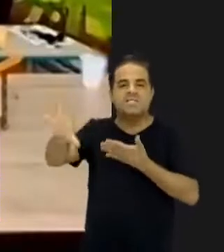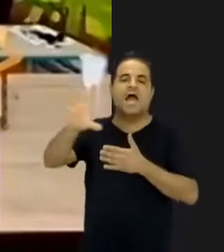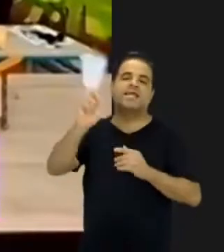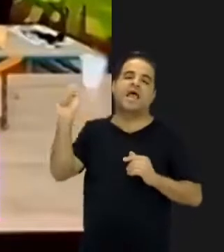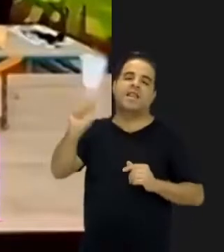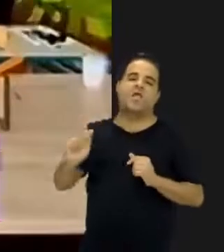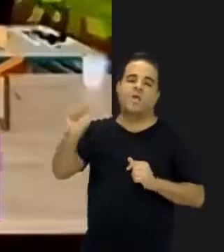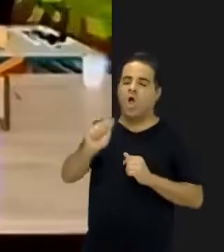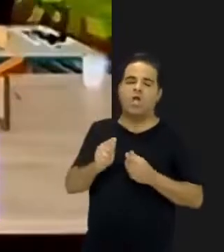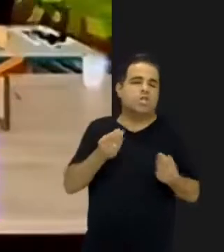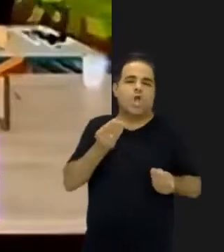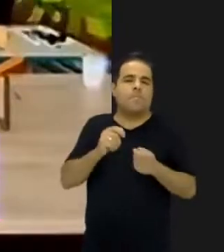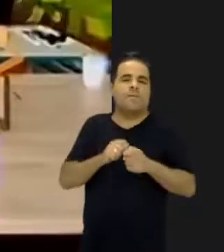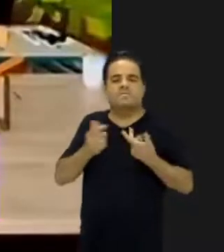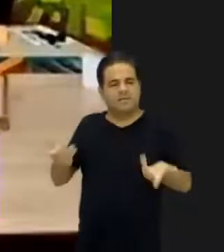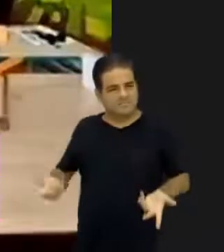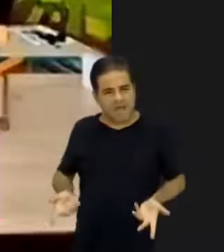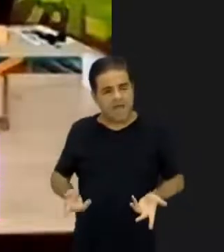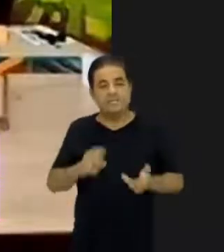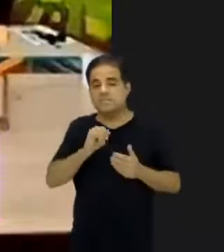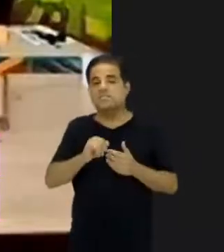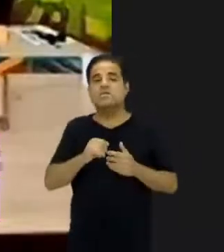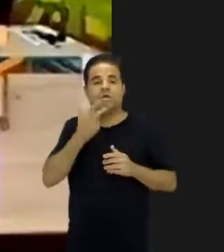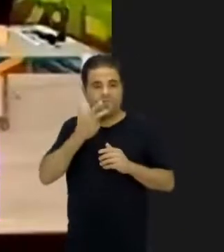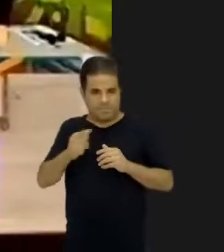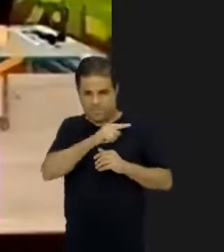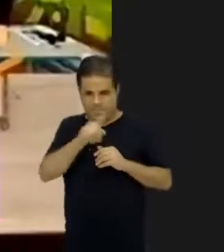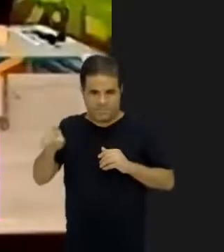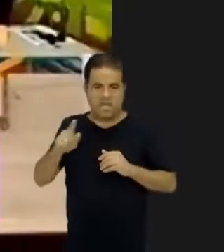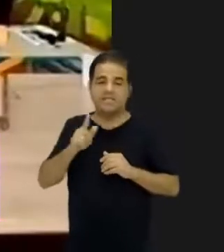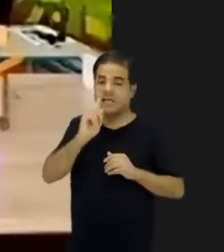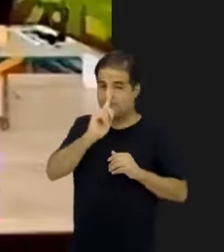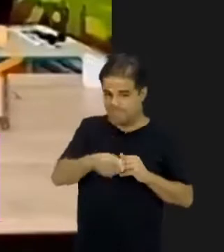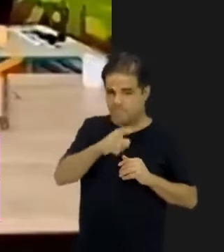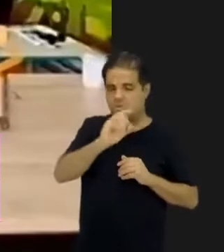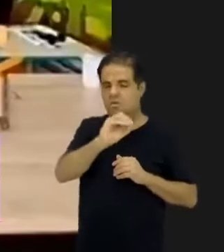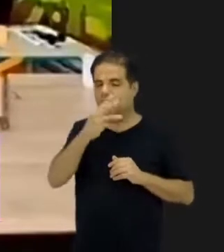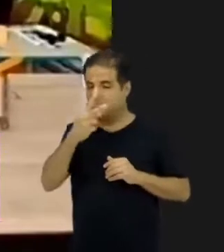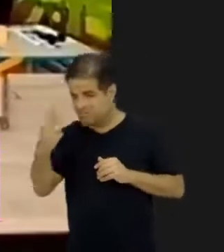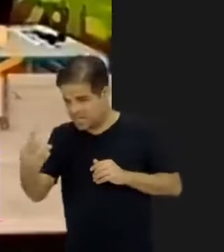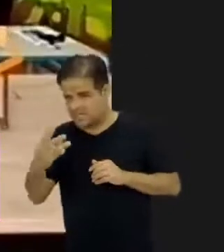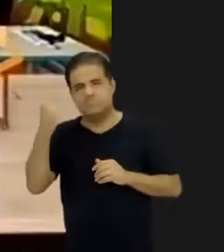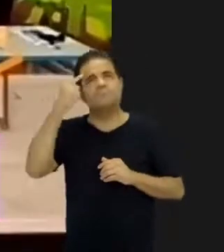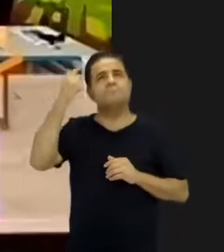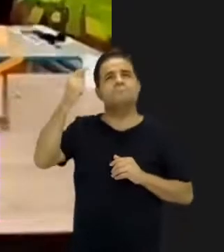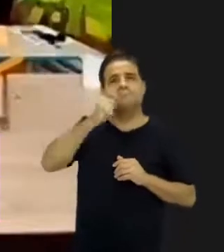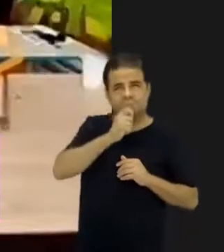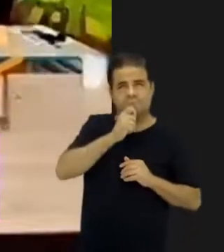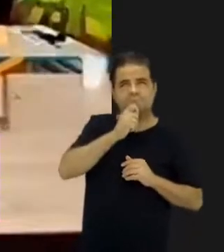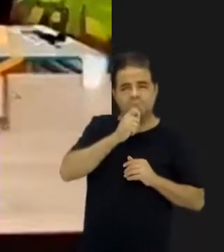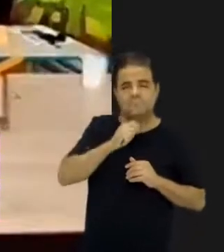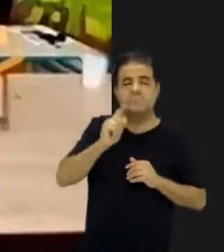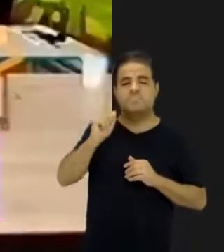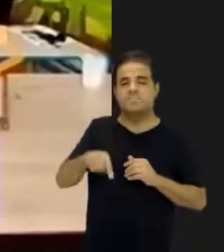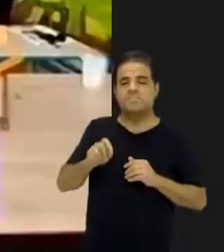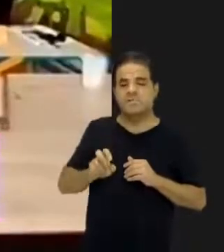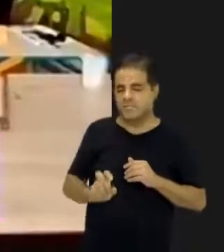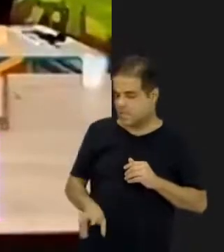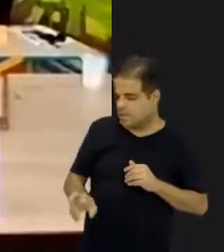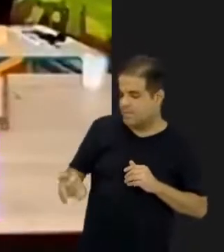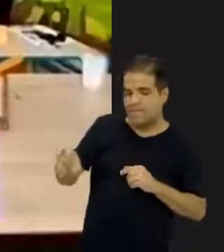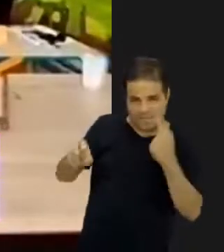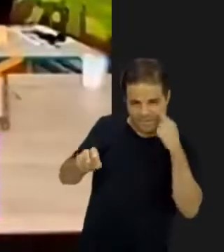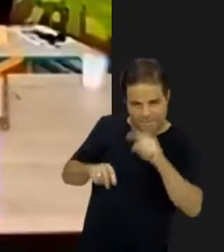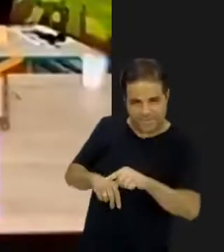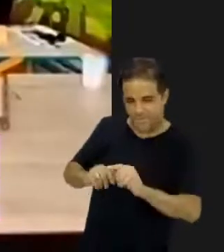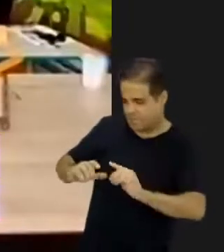analógica. Então, como é que você vai fazer isso? Se eu falei para você que aqui é 1023, imagina que se fosse essas escadinhas que você está vendo